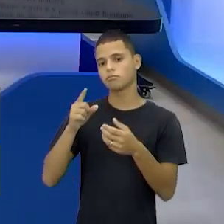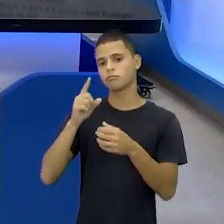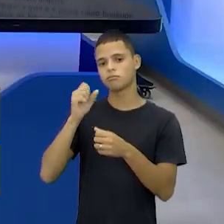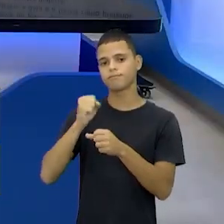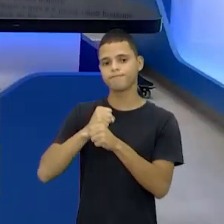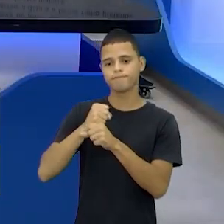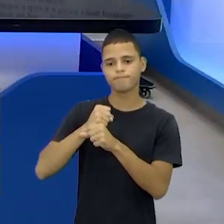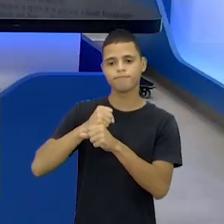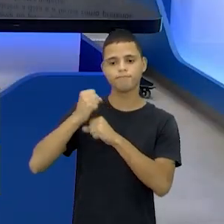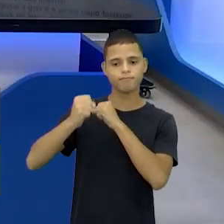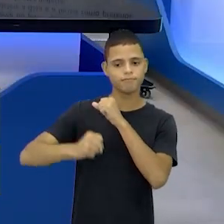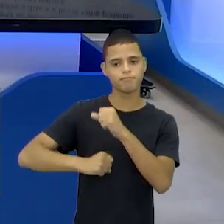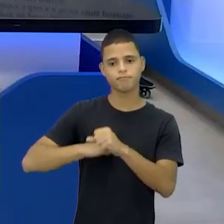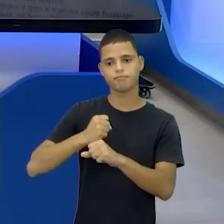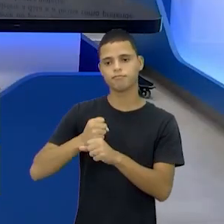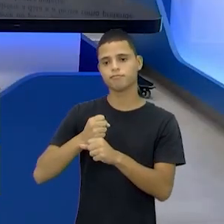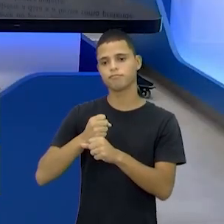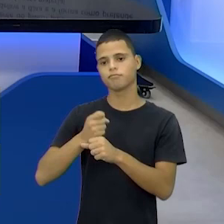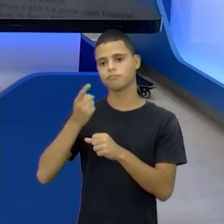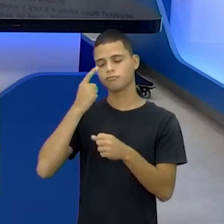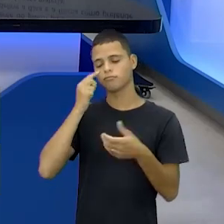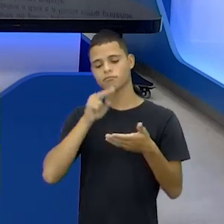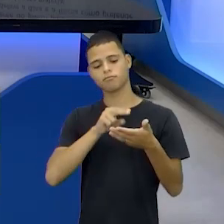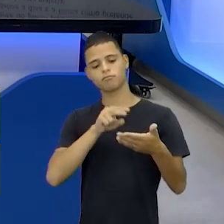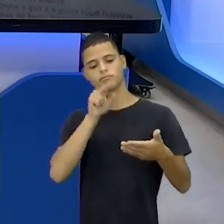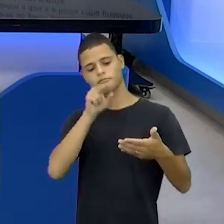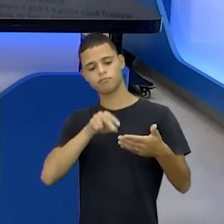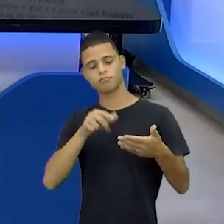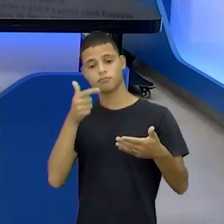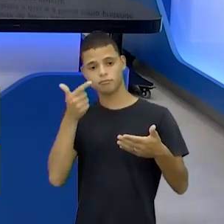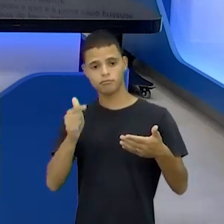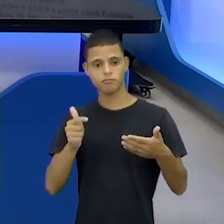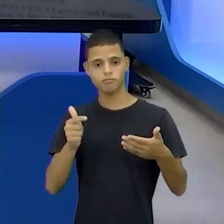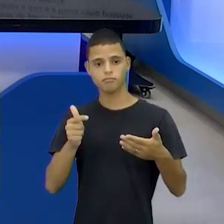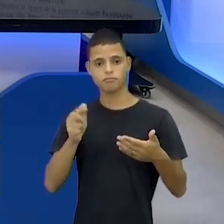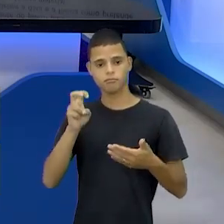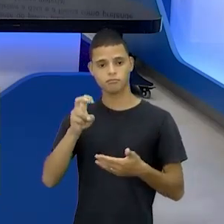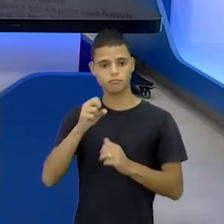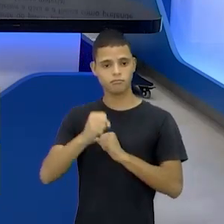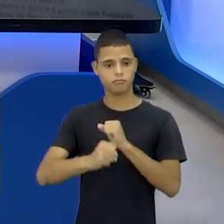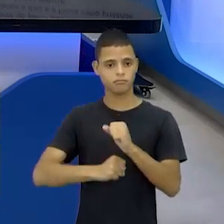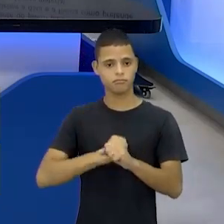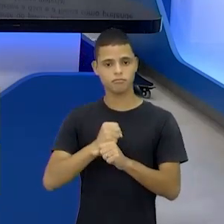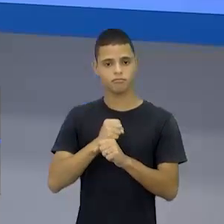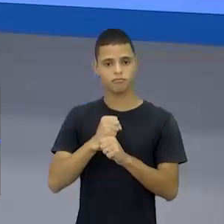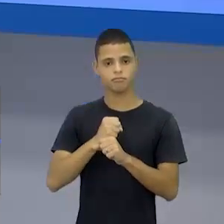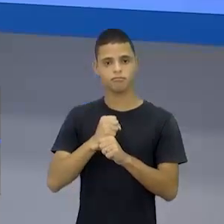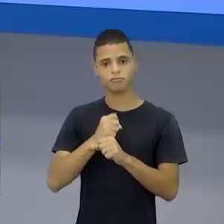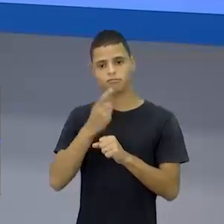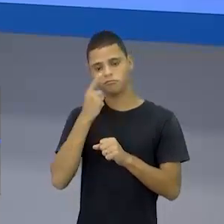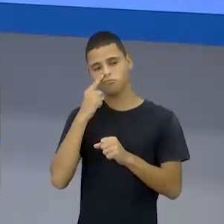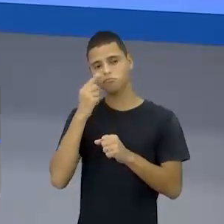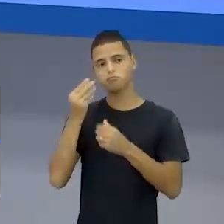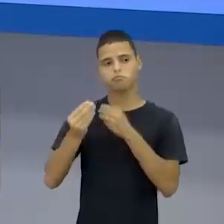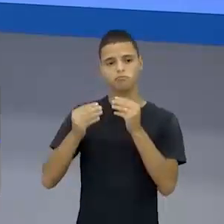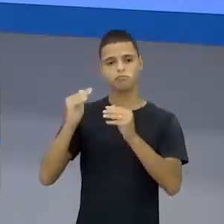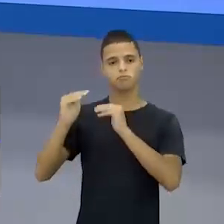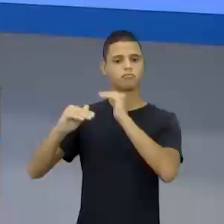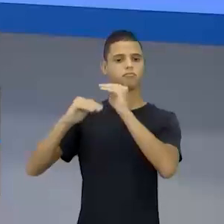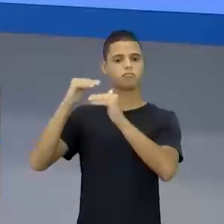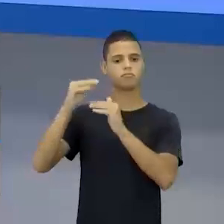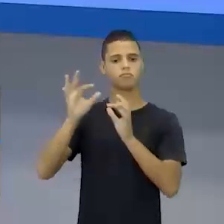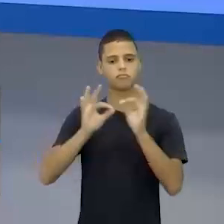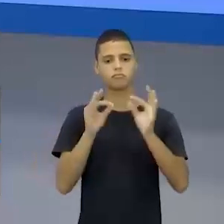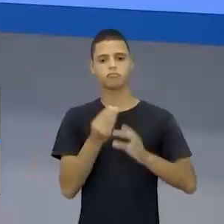guarda bem e daqui a 1 ano você lê. Daqui uns 2 anos? Daqui uns 5 anos? para ver o quanto eu evoluí, o que eu mudei, se meu projeto de